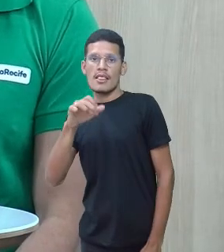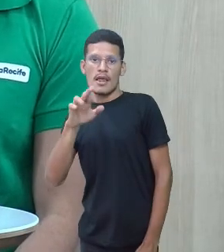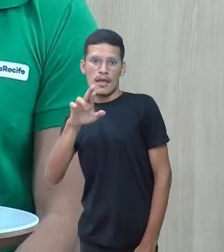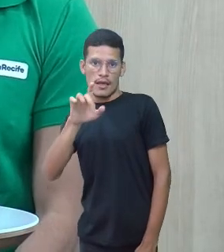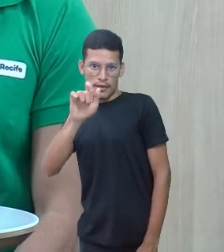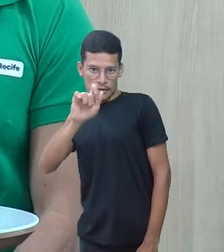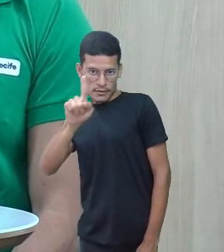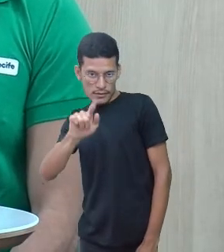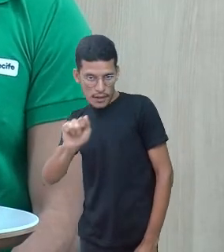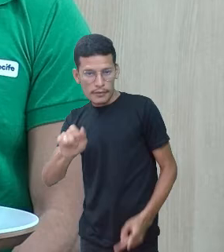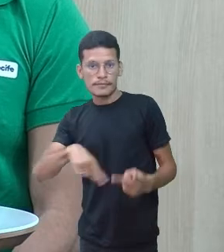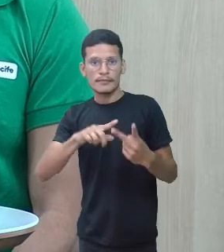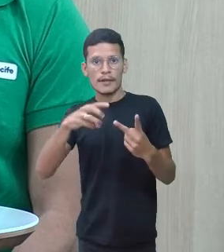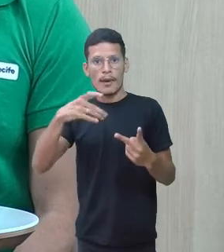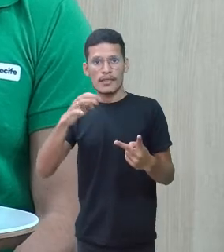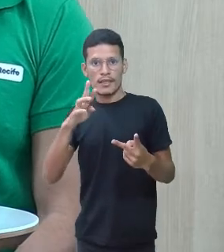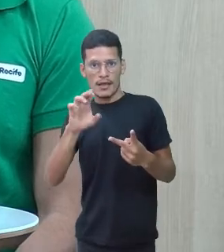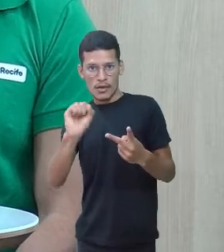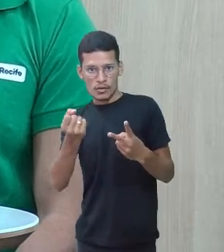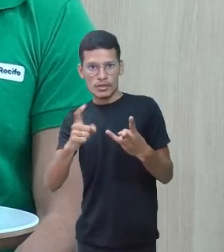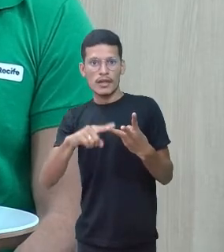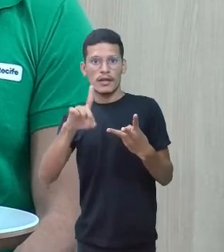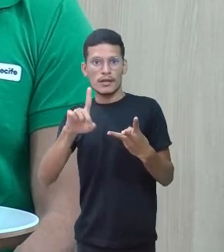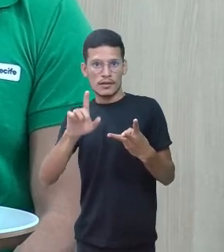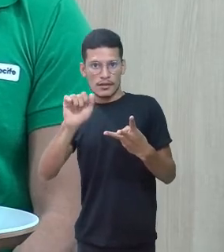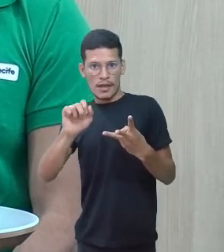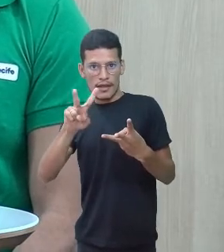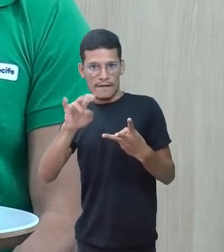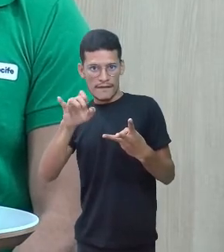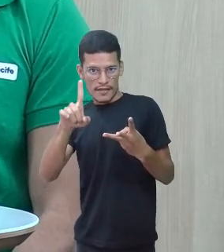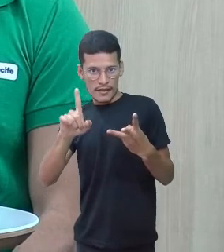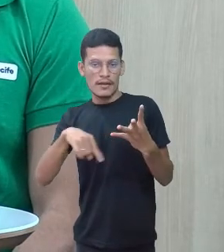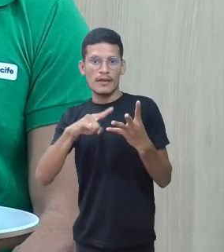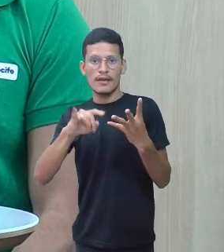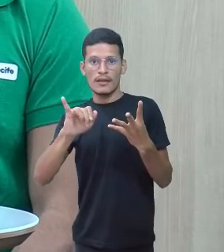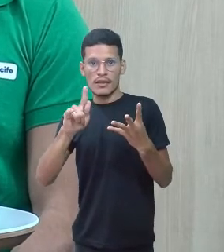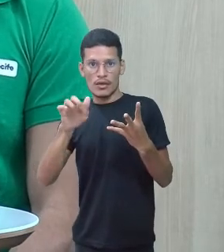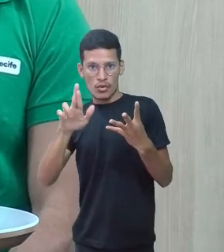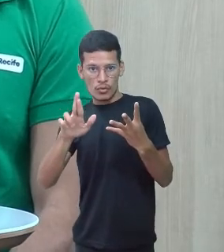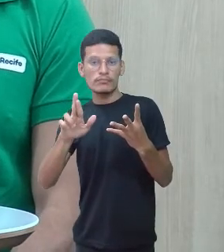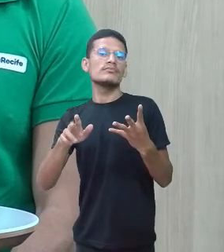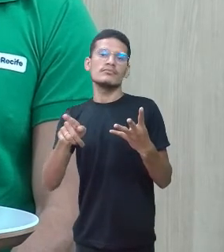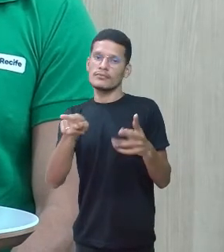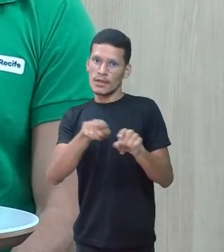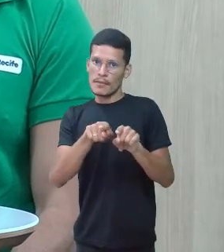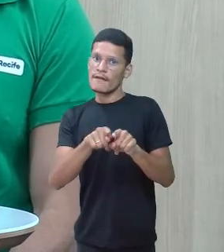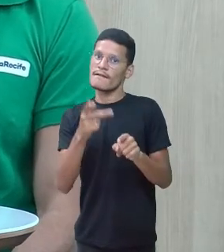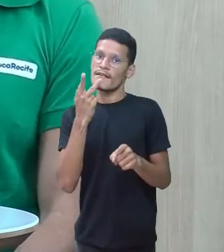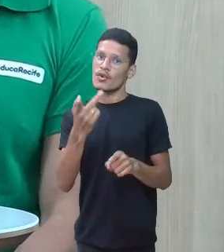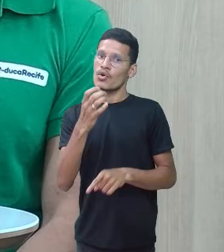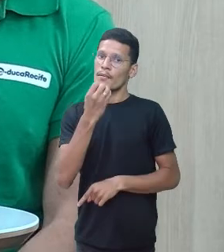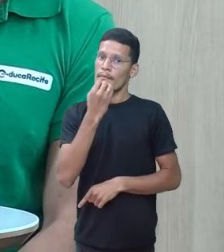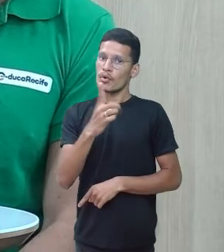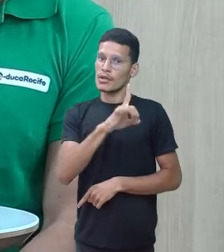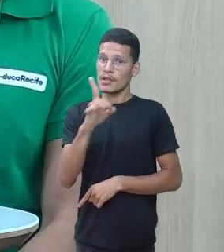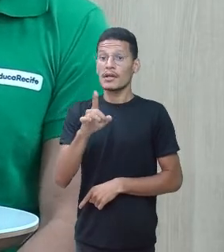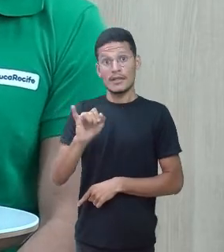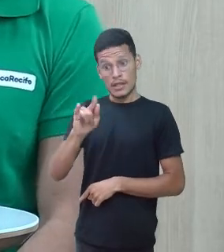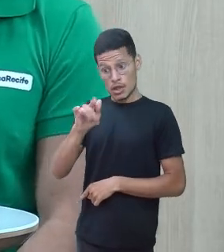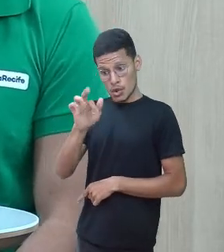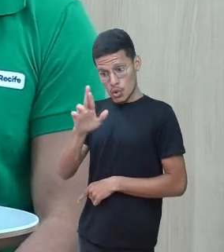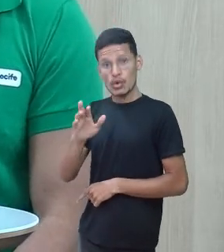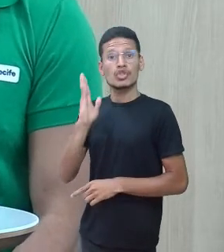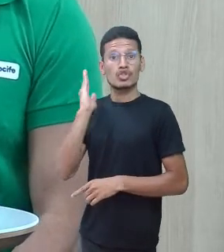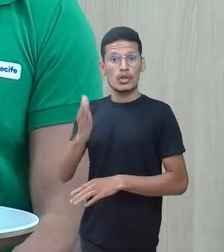o Matheus, o David, Igor também, certo? Nos deu bom dia. Igor está aqui desde o começo da aula, muito